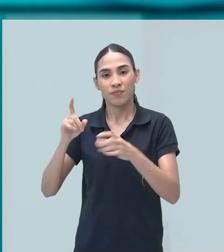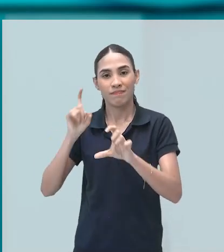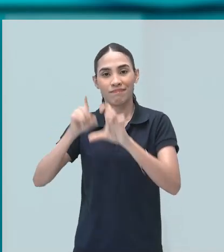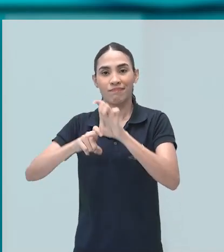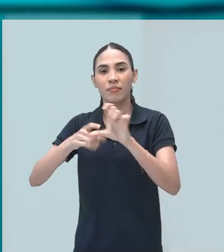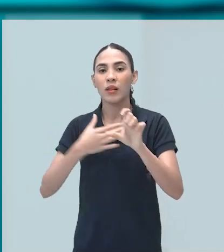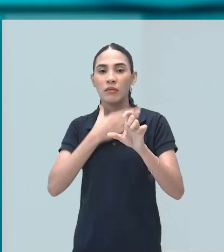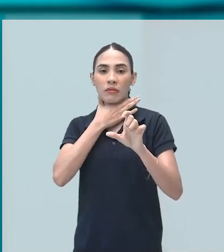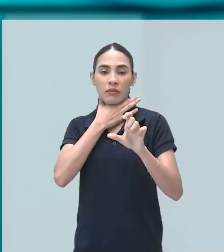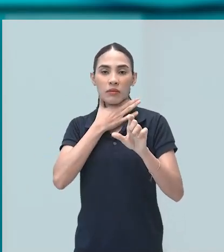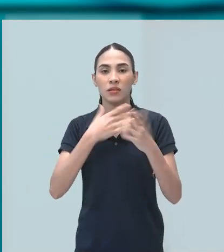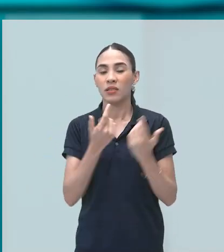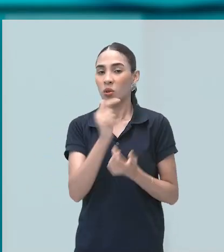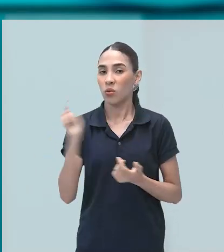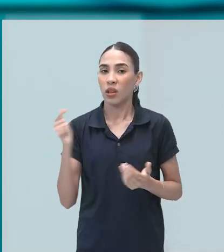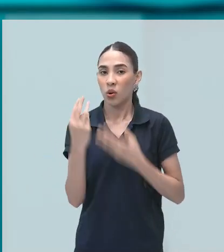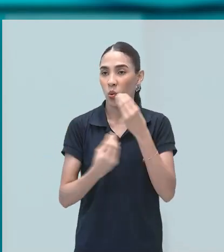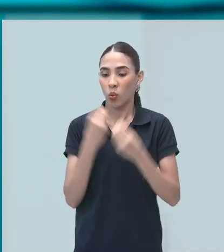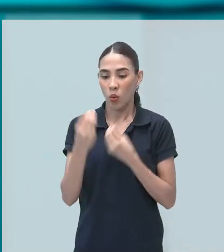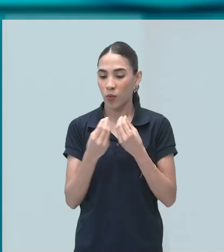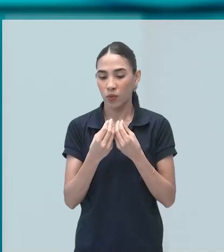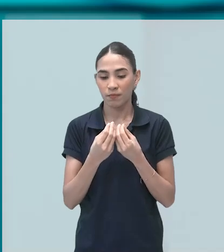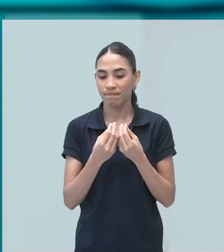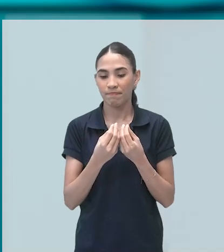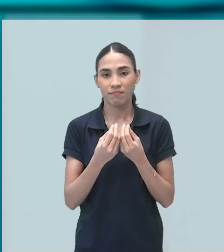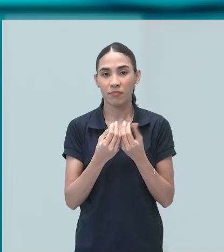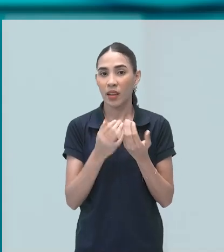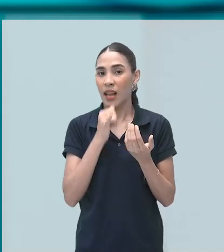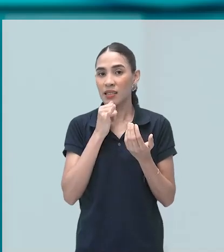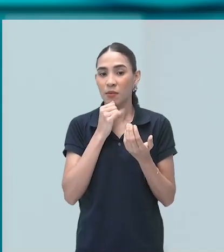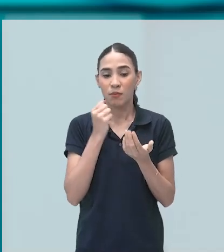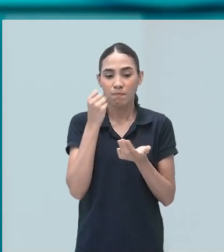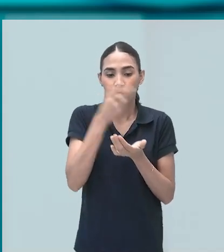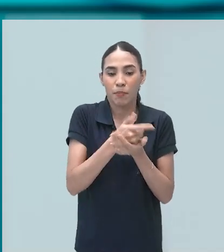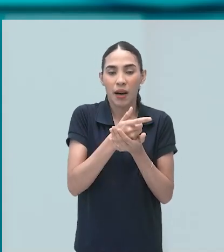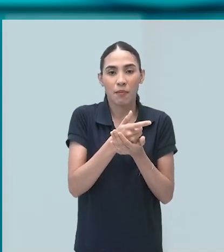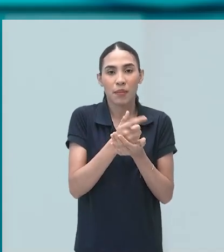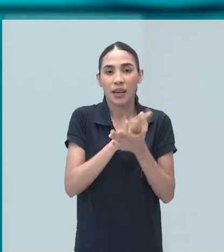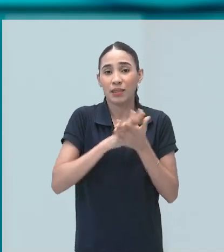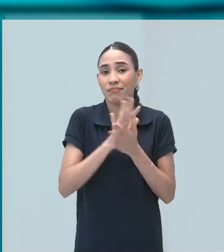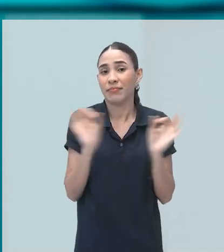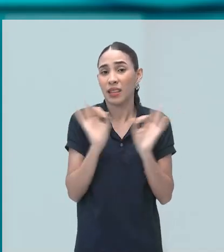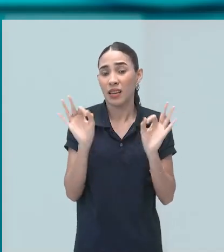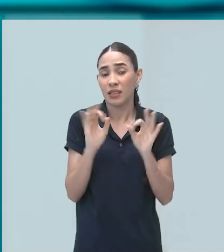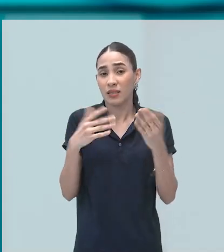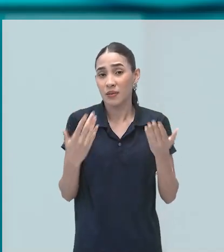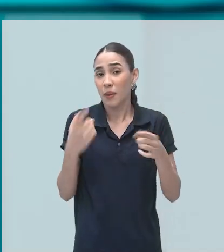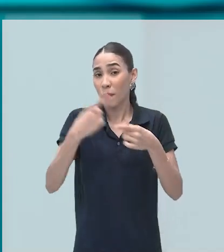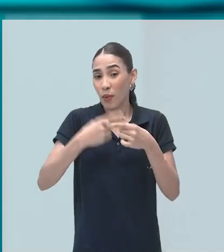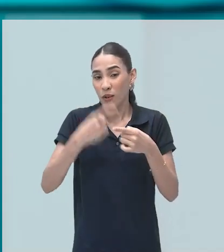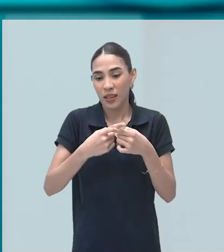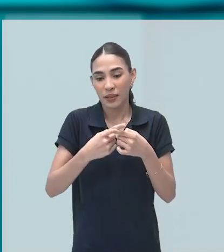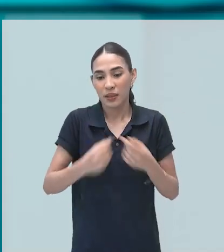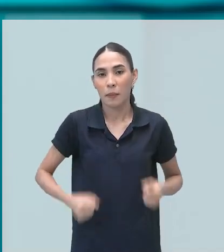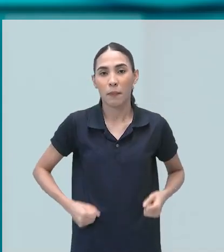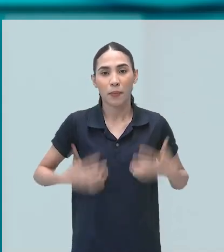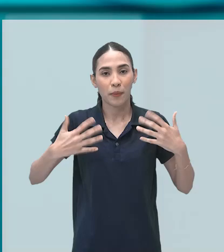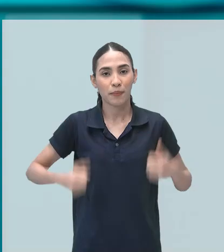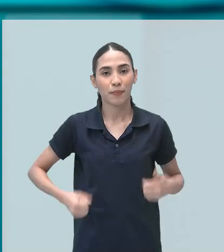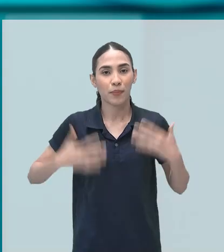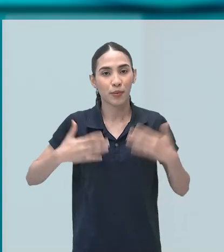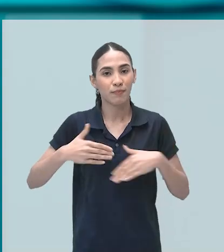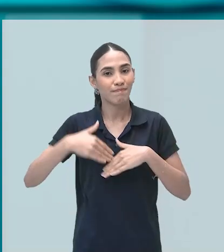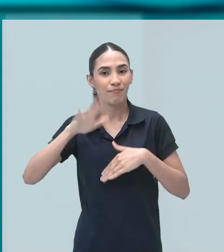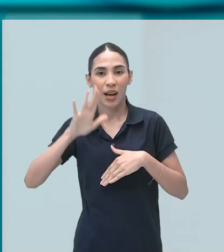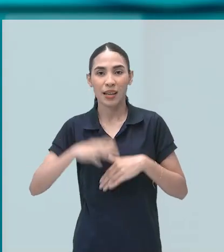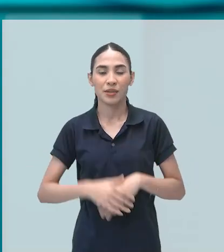muito endividadas, que não têm como honrar os compromissos, as dívidas que elas possuem, porque gastam além do que é